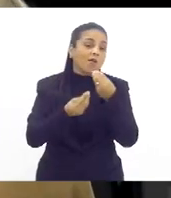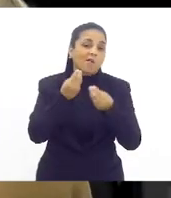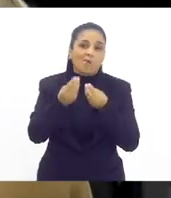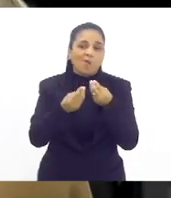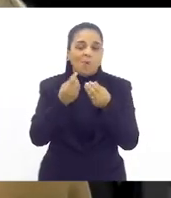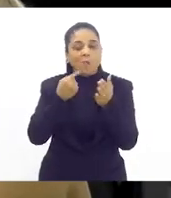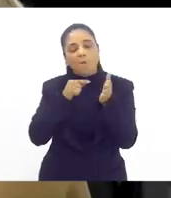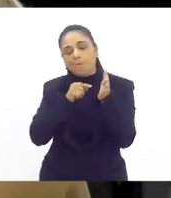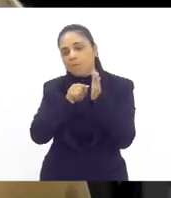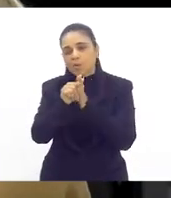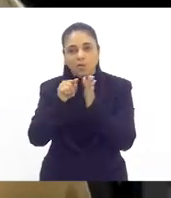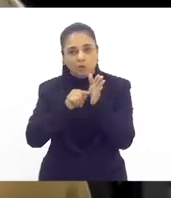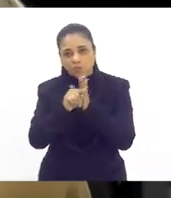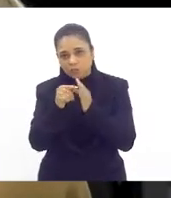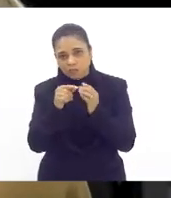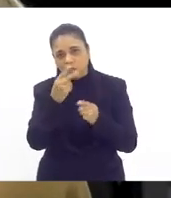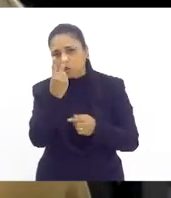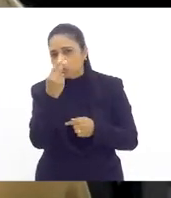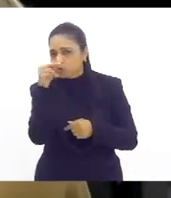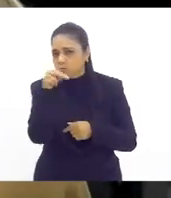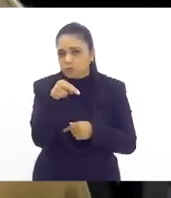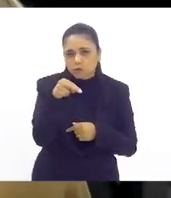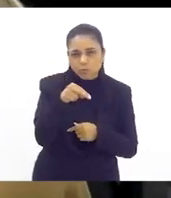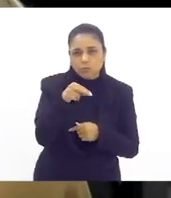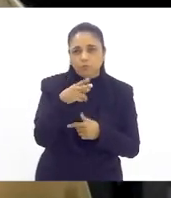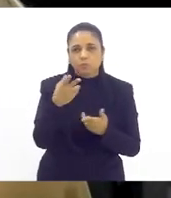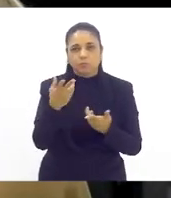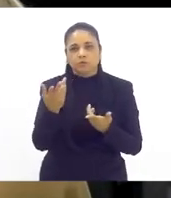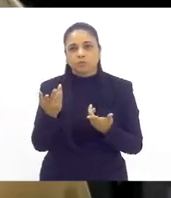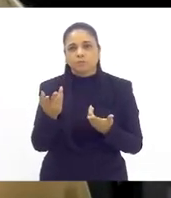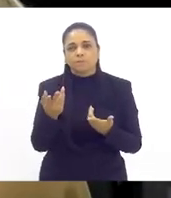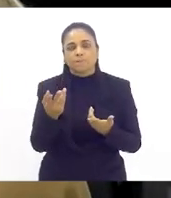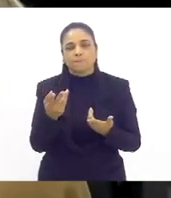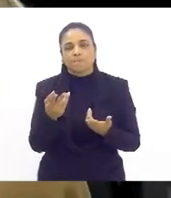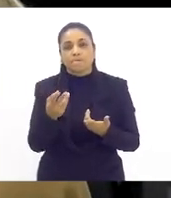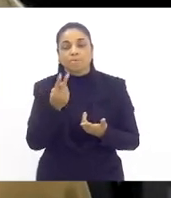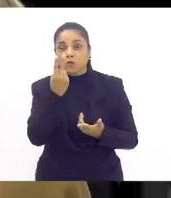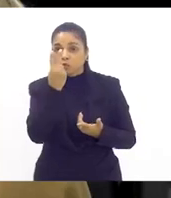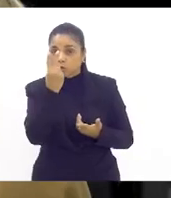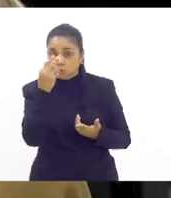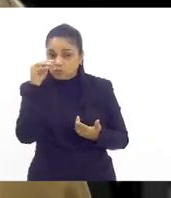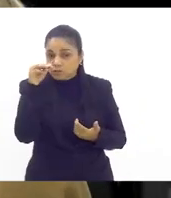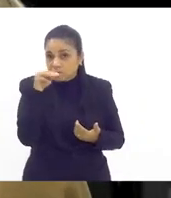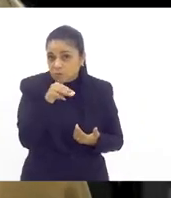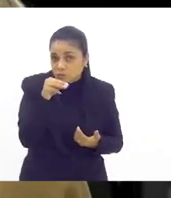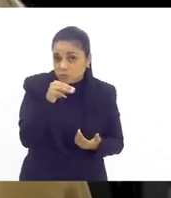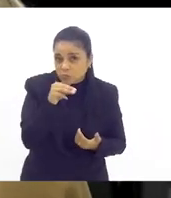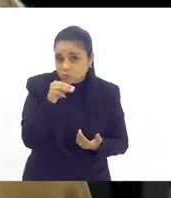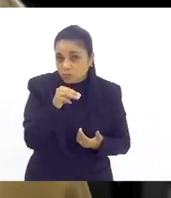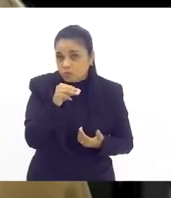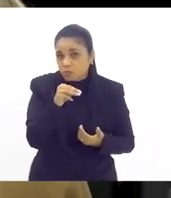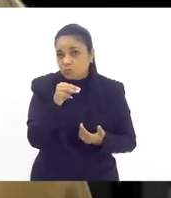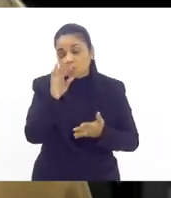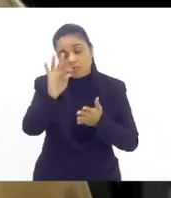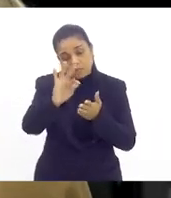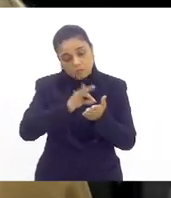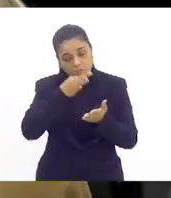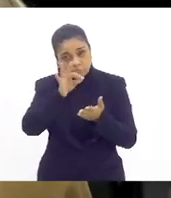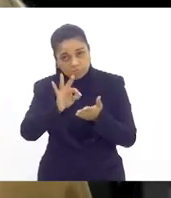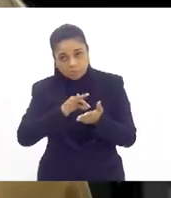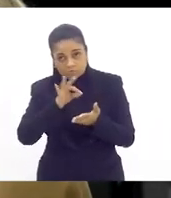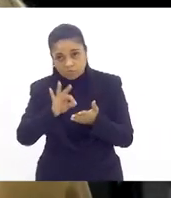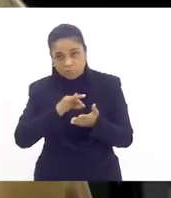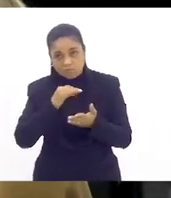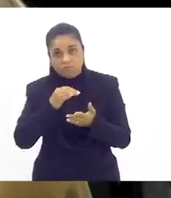a questão das perguntas o tempo de dois minutos então gente com dois minutos já inscrições tá